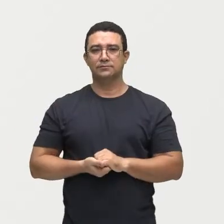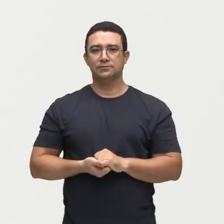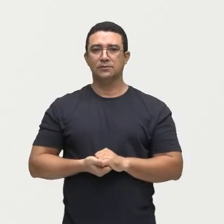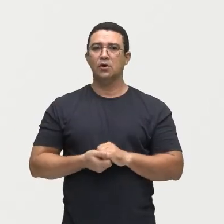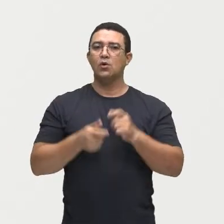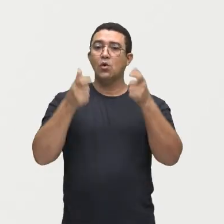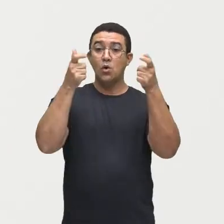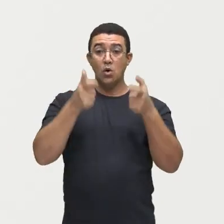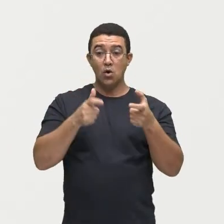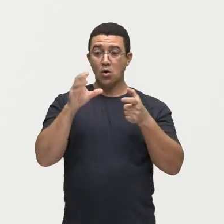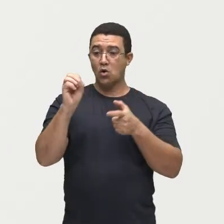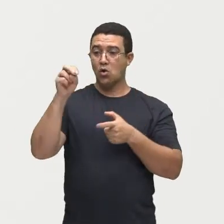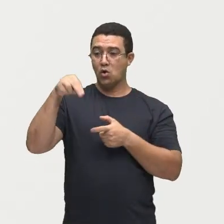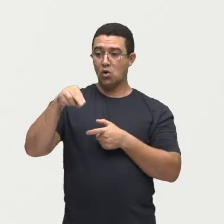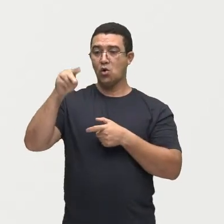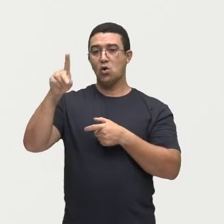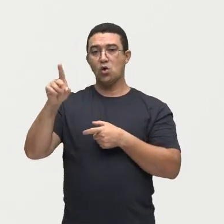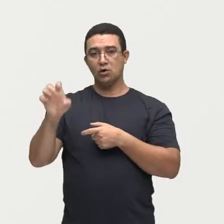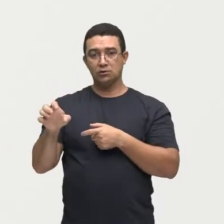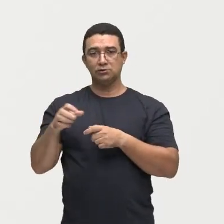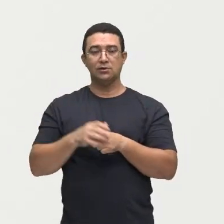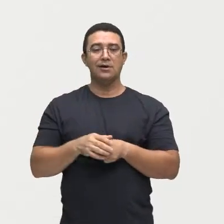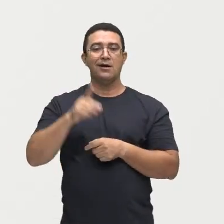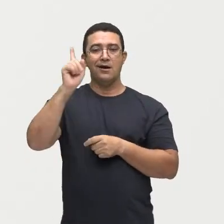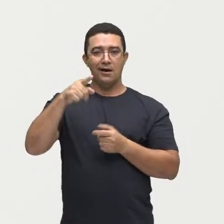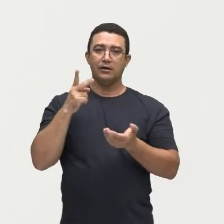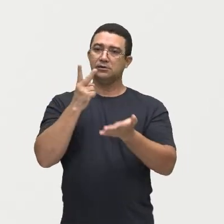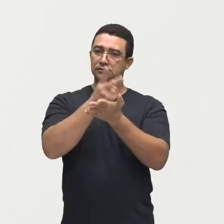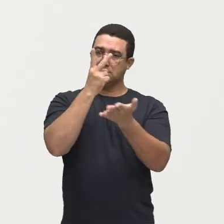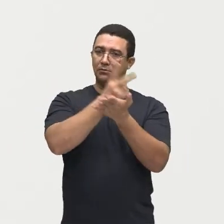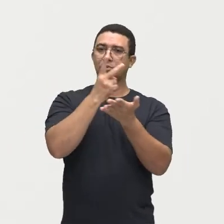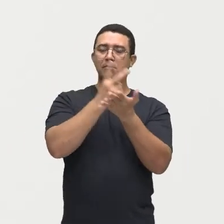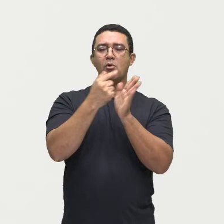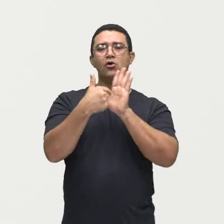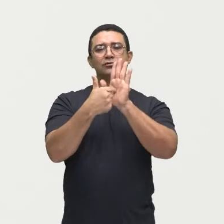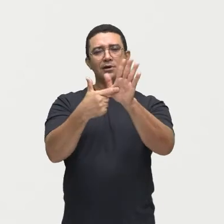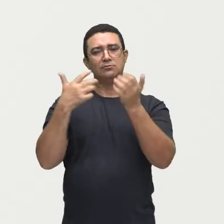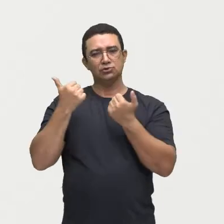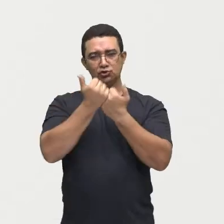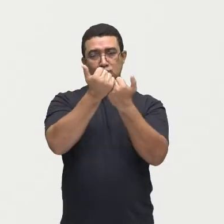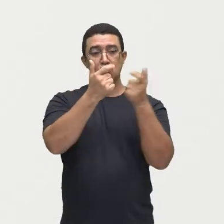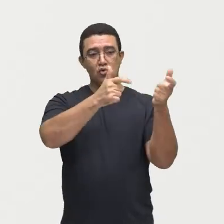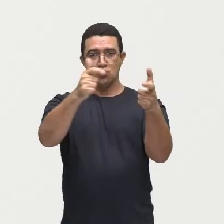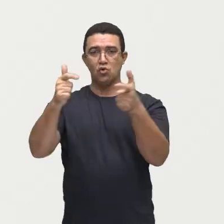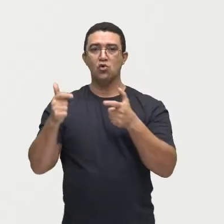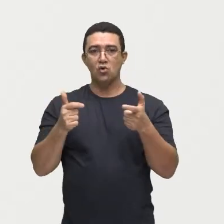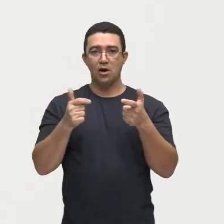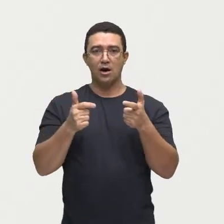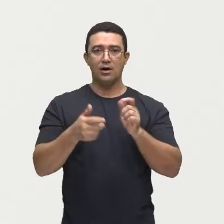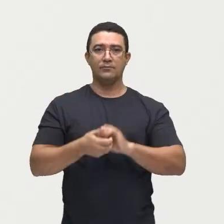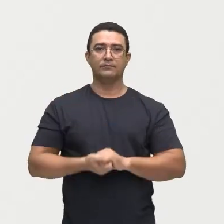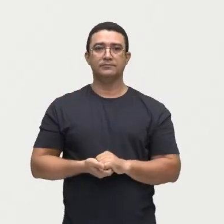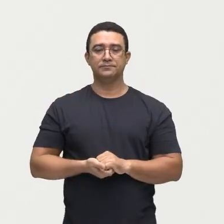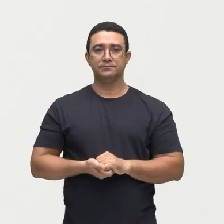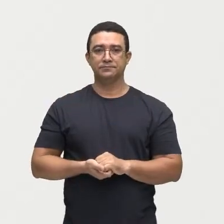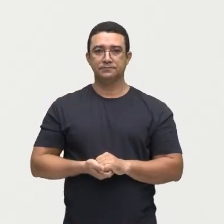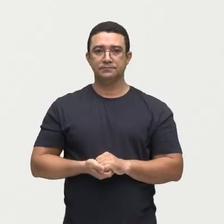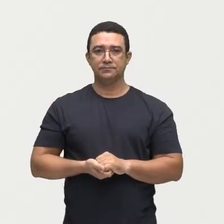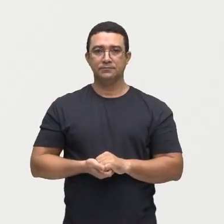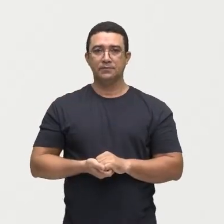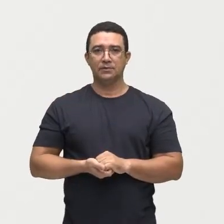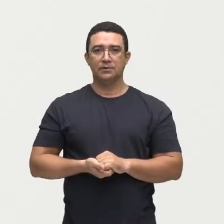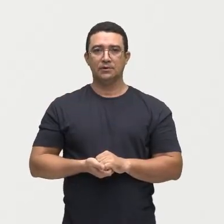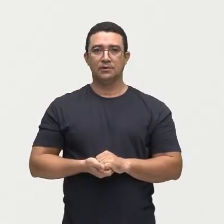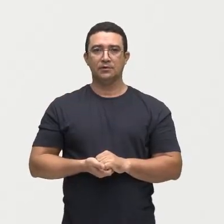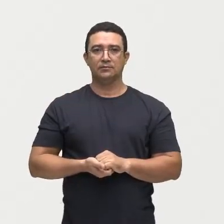ele está se referindo sempre a algum lugar, né? E aqui continua o poema,